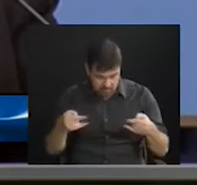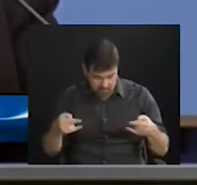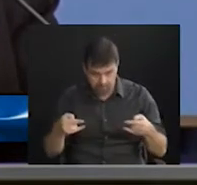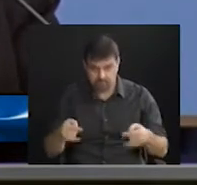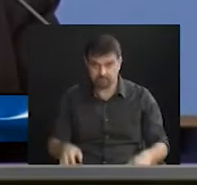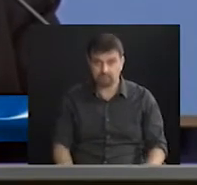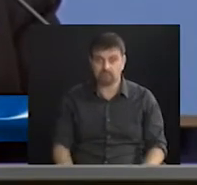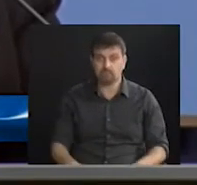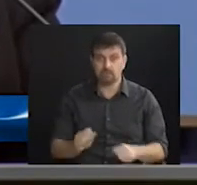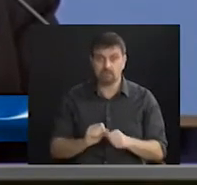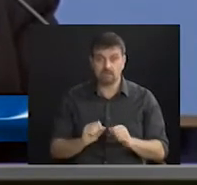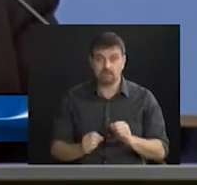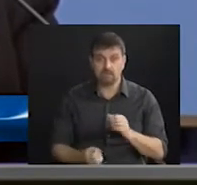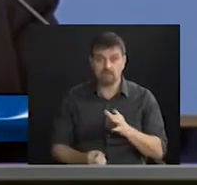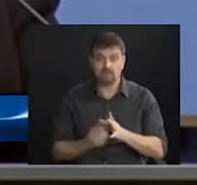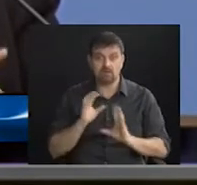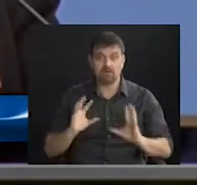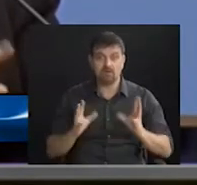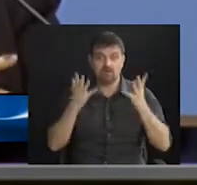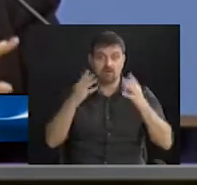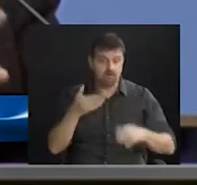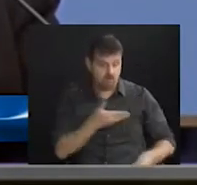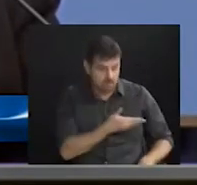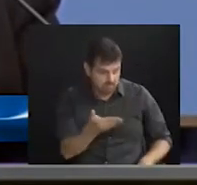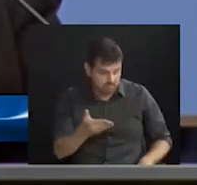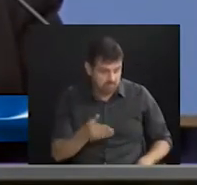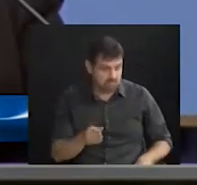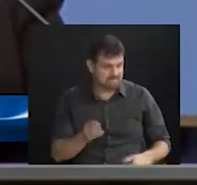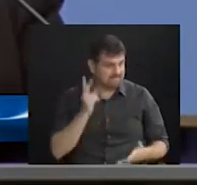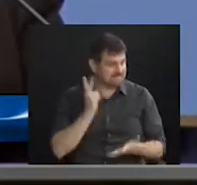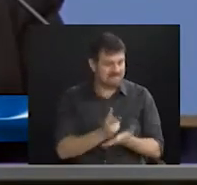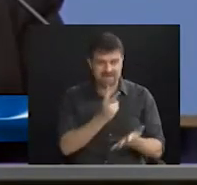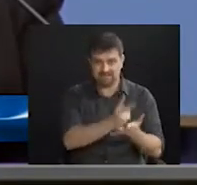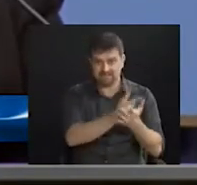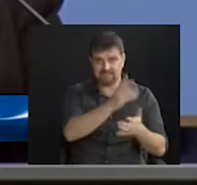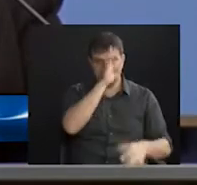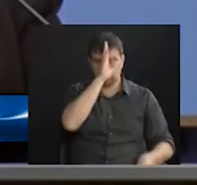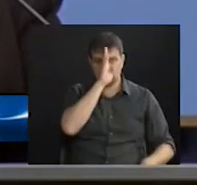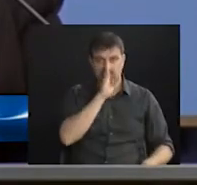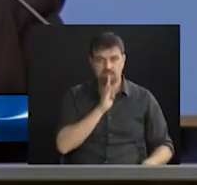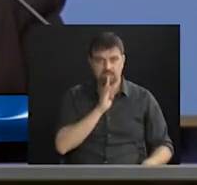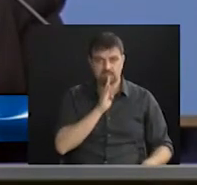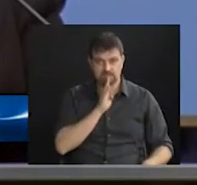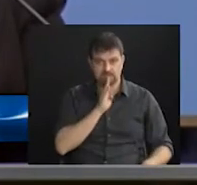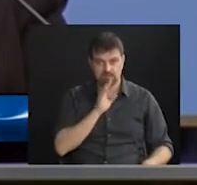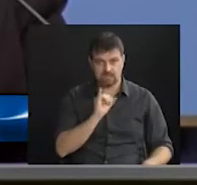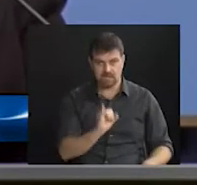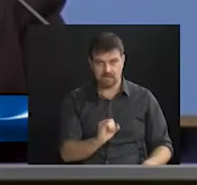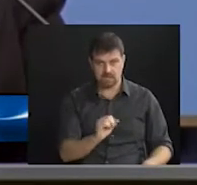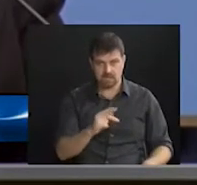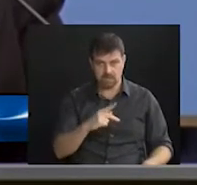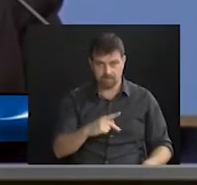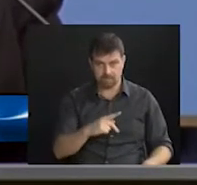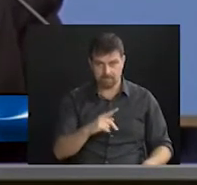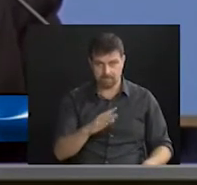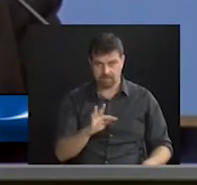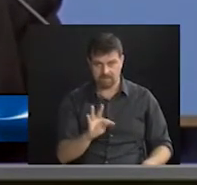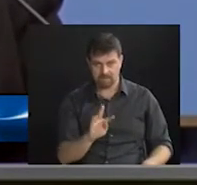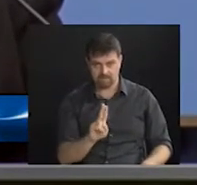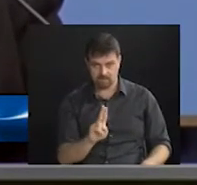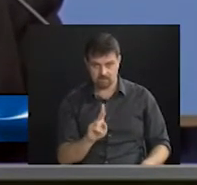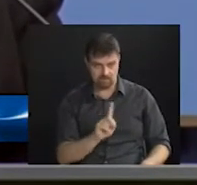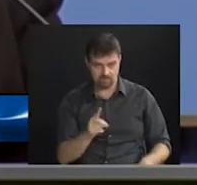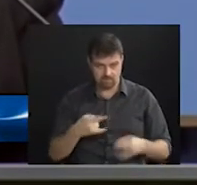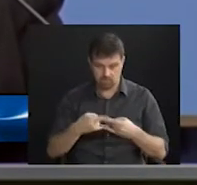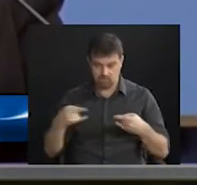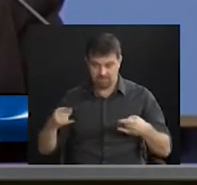aí que foi a grande festa ele falou assim então vocês estão dizendo para sempre do IPTU de vocês não é